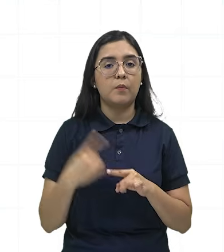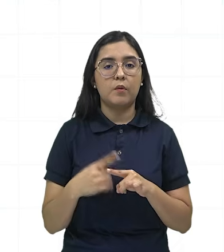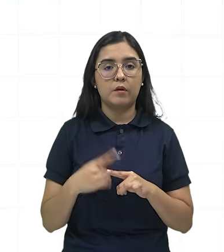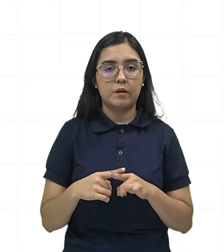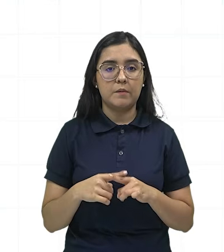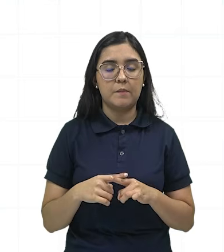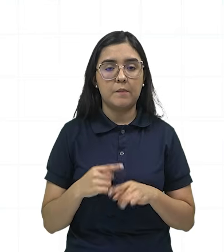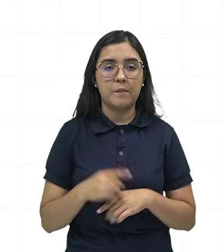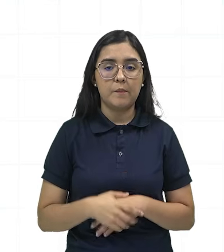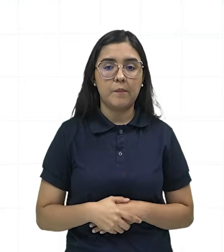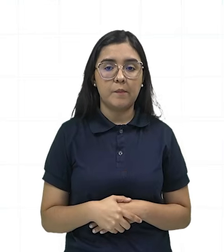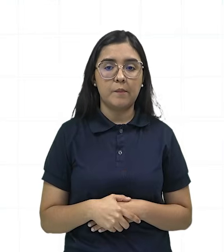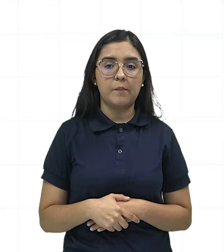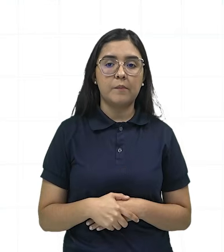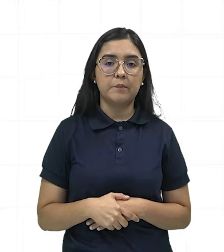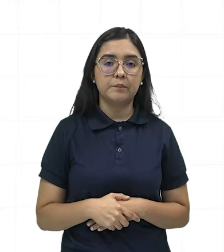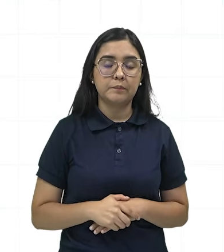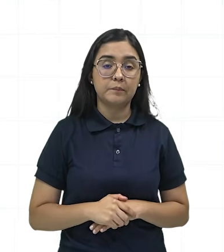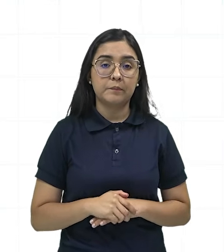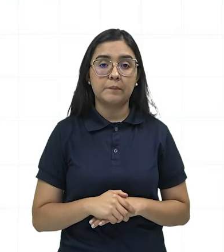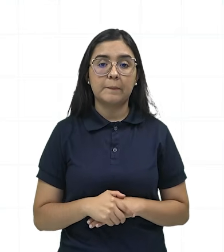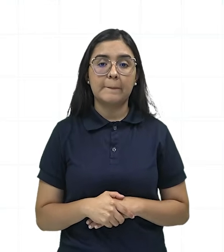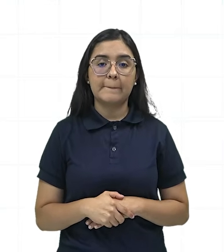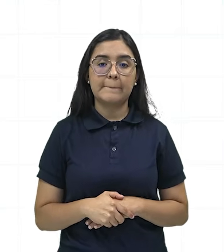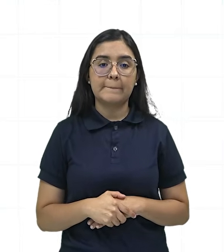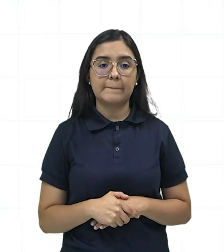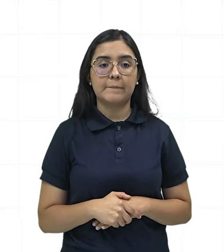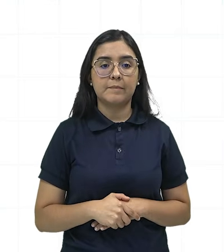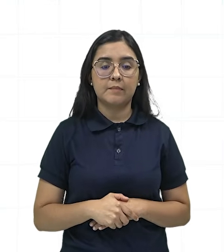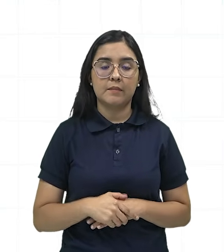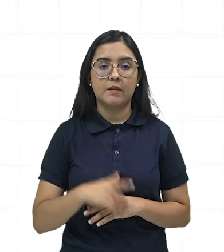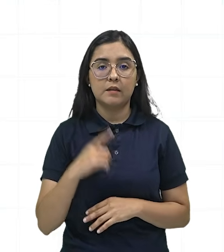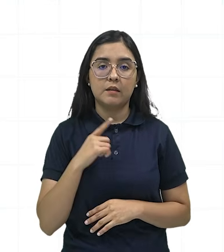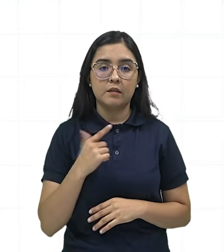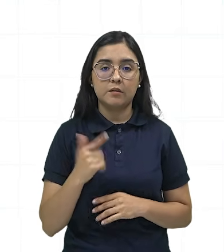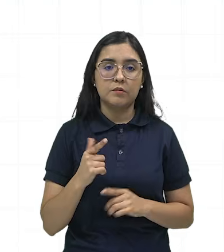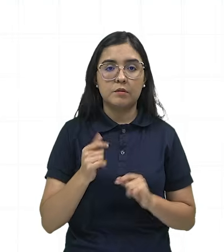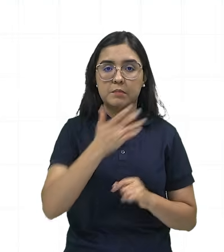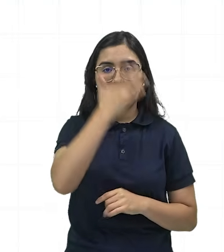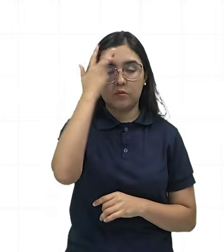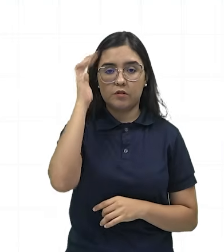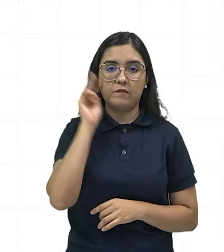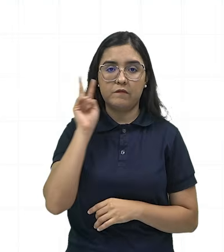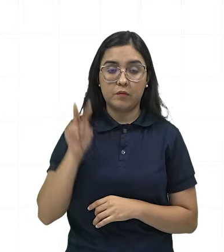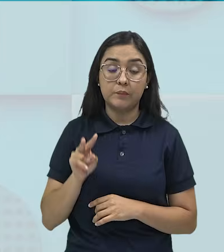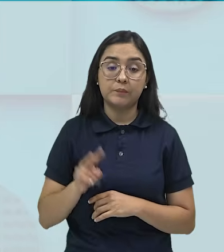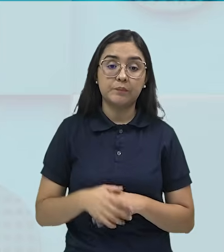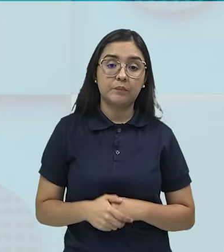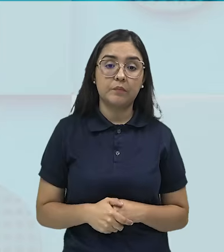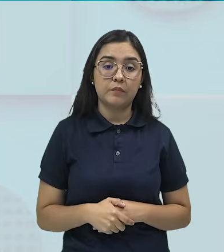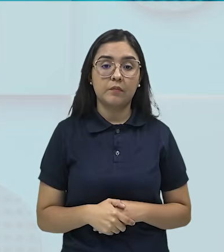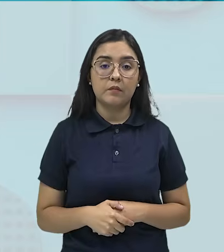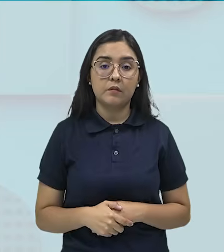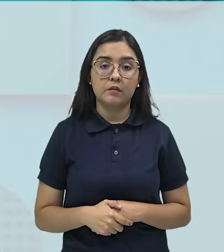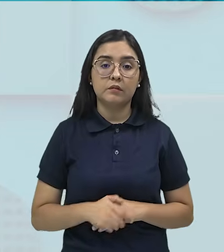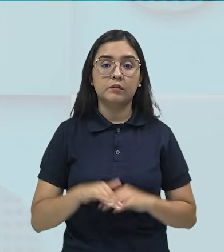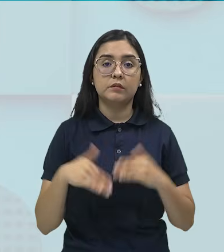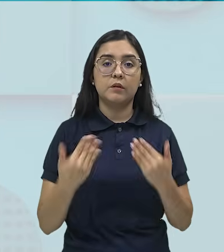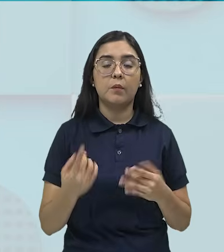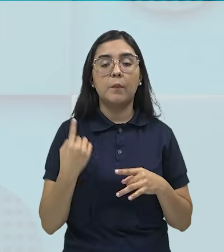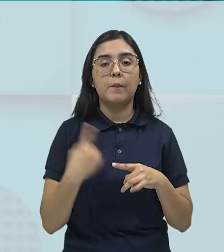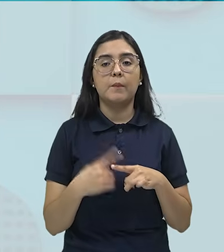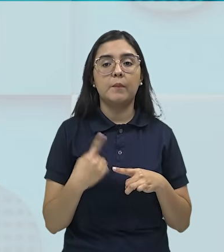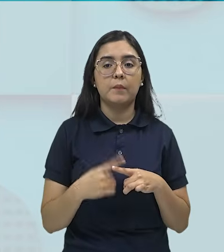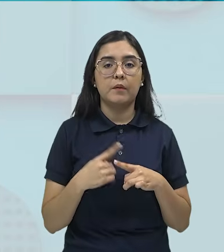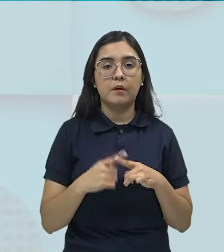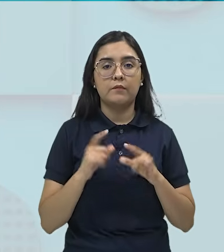né? Já que o corpo estava lá sozinho e não tinha testemunhas, né? Então, o porquê ele vai